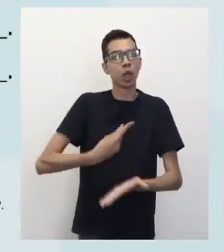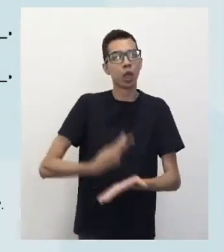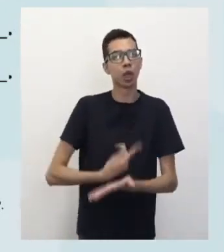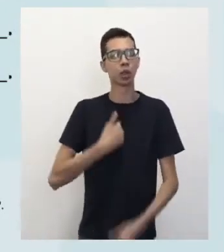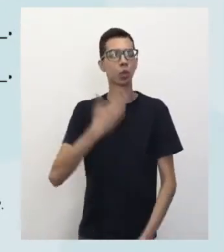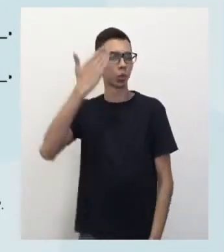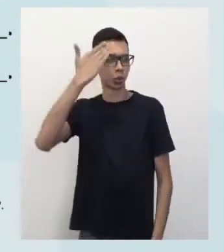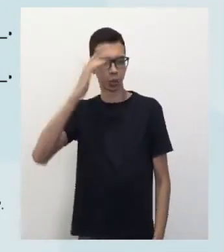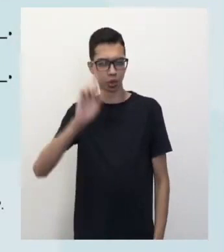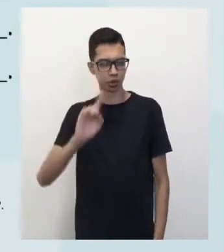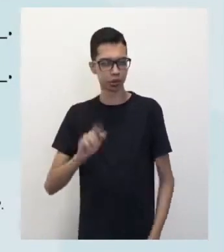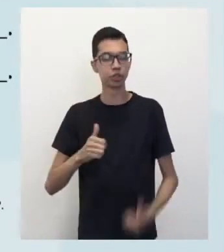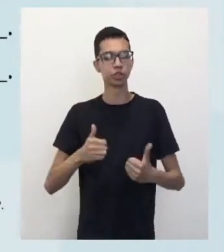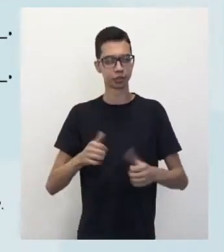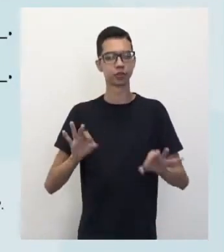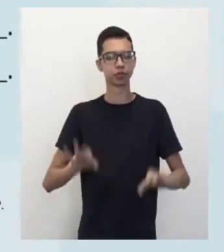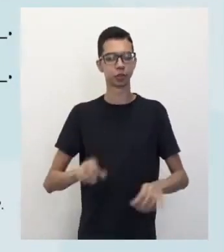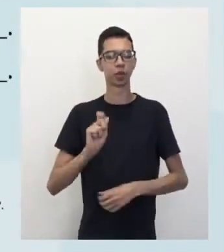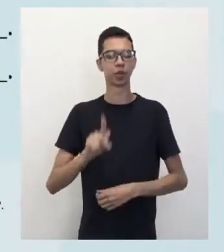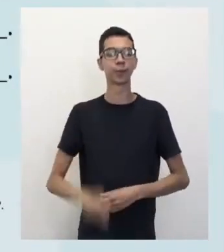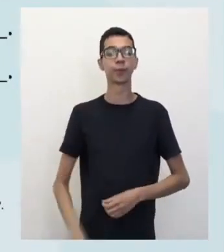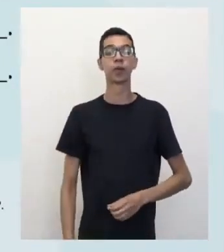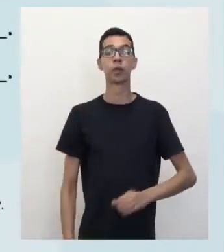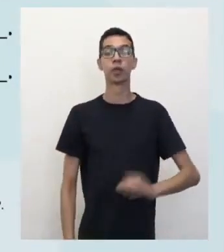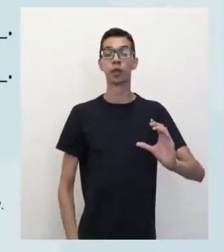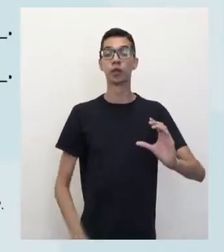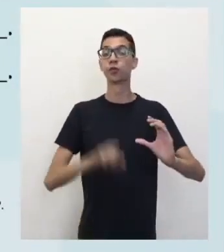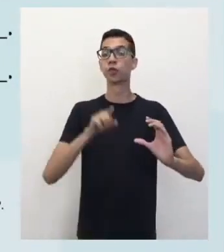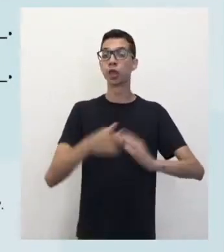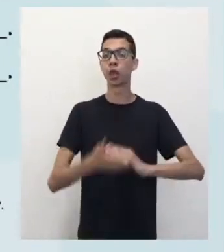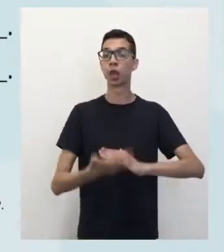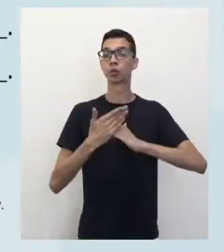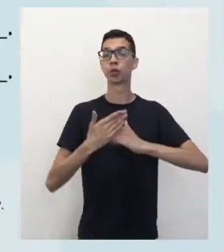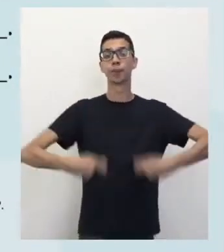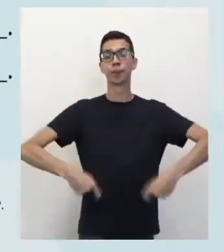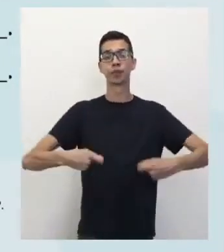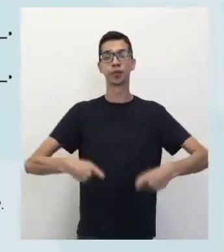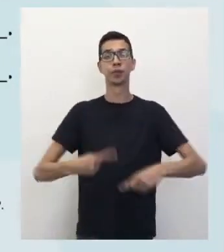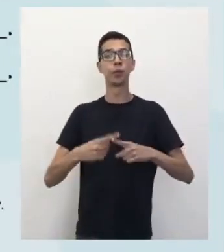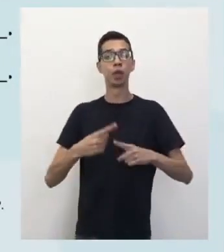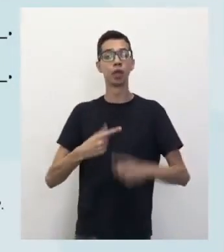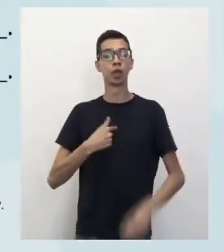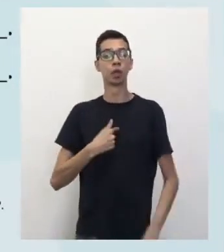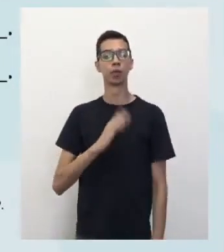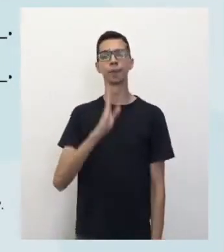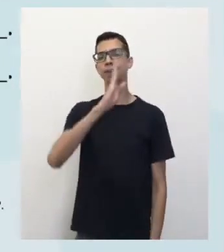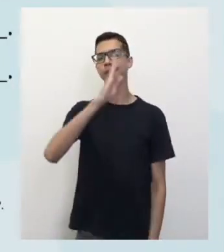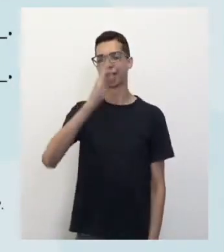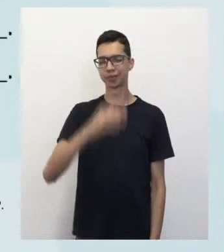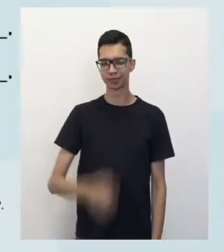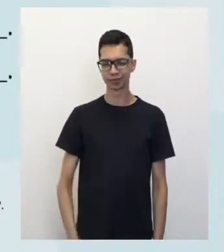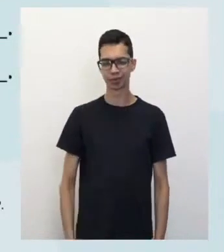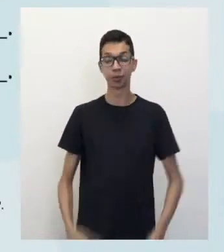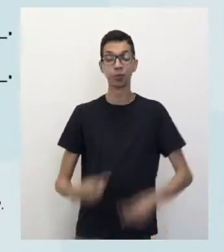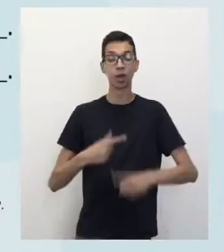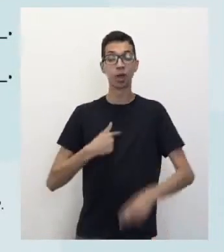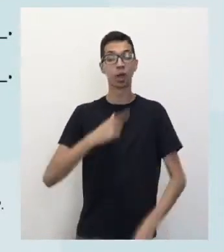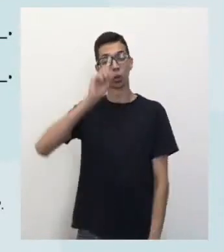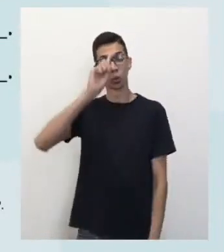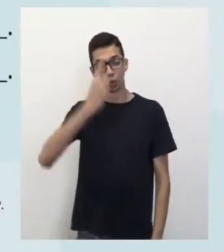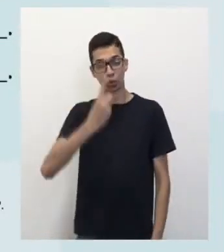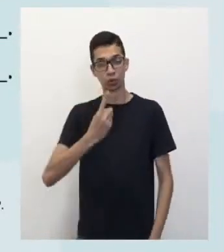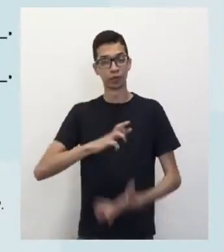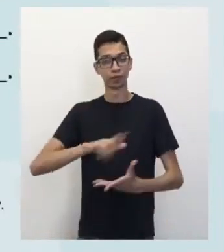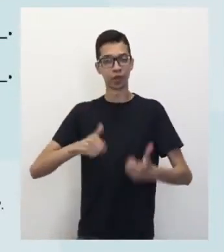aqui. Ok. Você precisa me ajudar, pois... Estou passando mal, tenho muitas dúvidas. Ok.